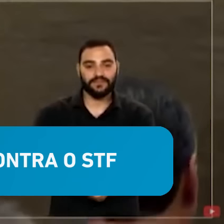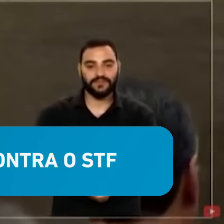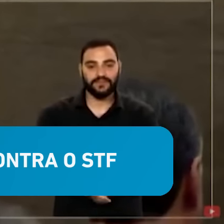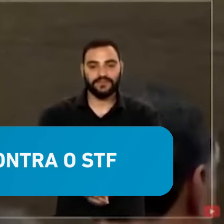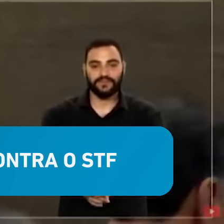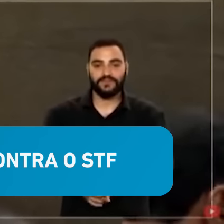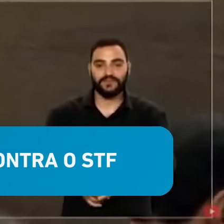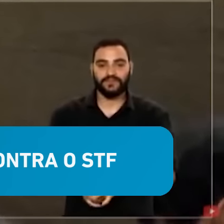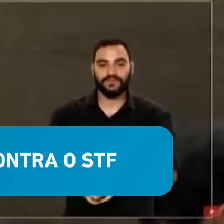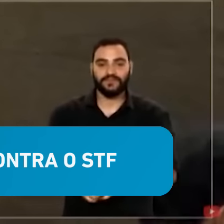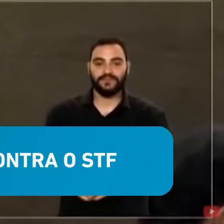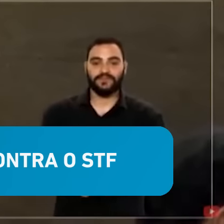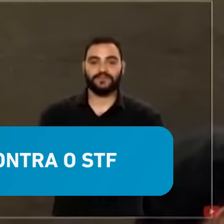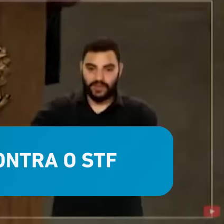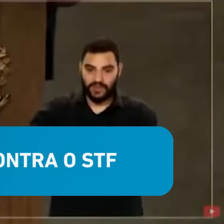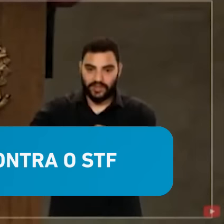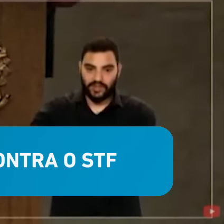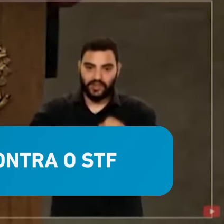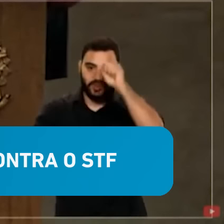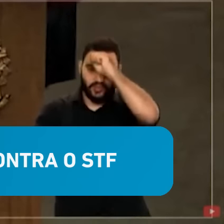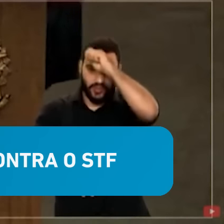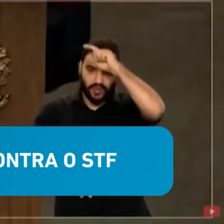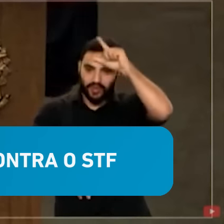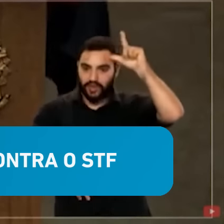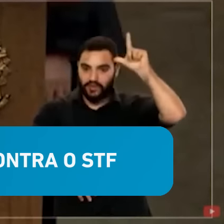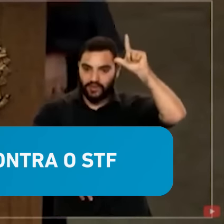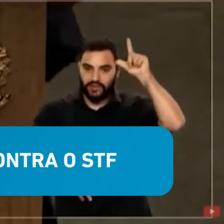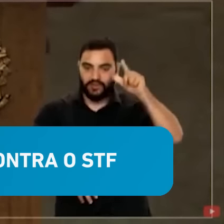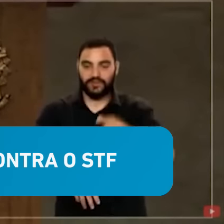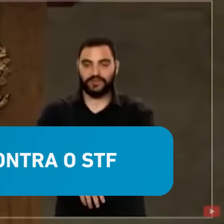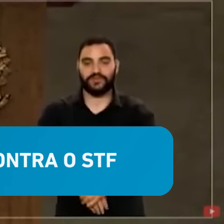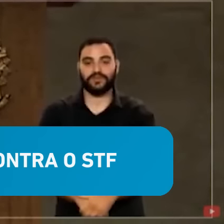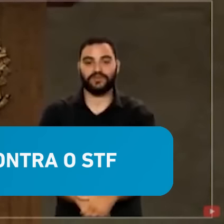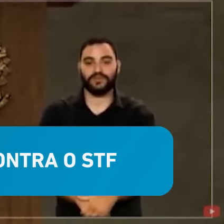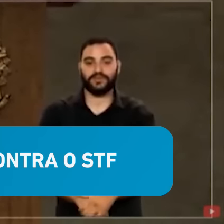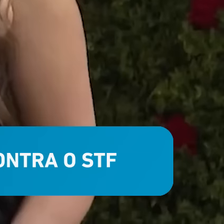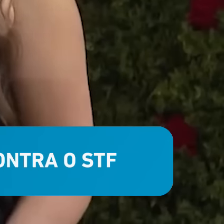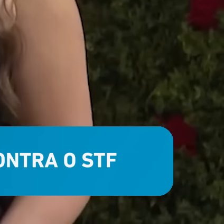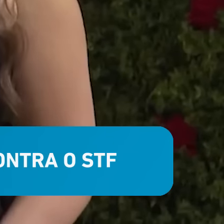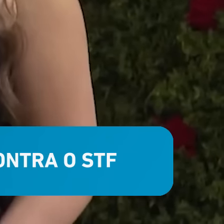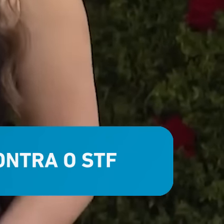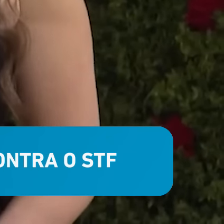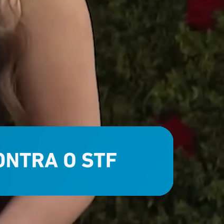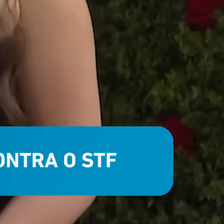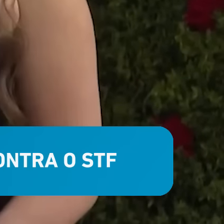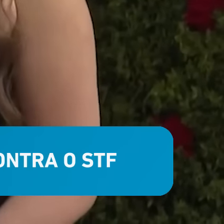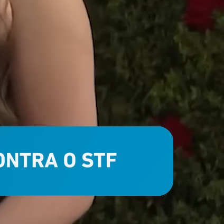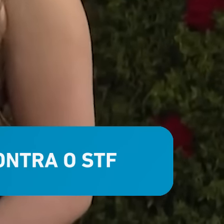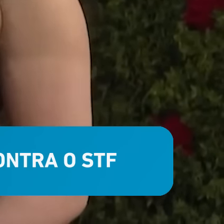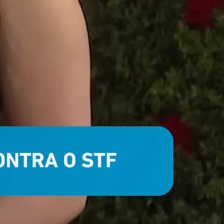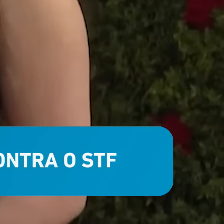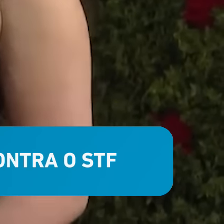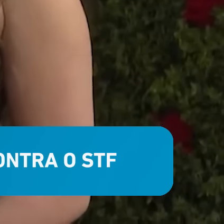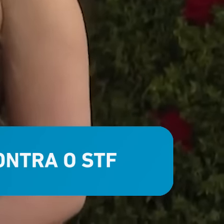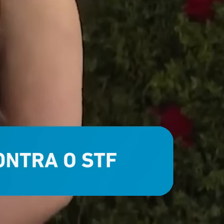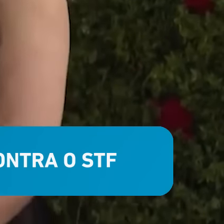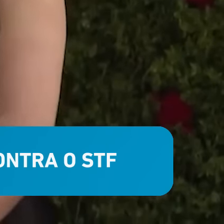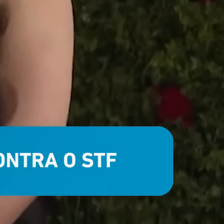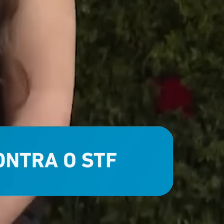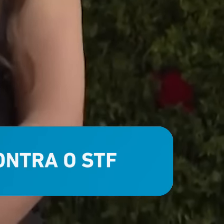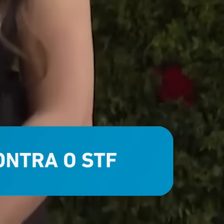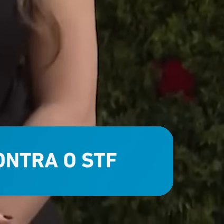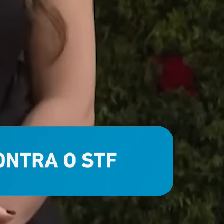representante legal no país desde então o dono da plataforma o empresário Elon musk tem endossado postagem sobre